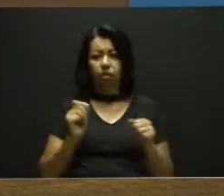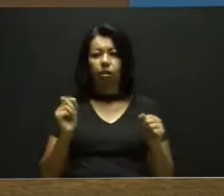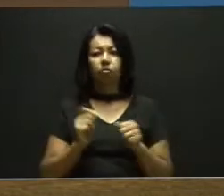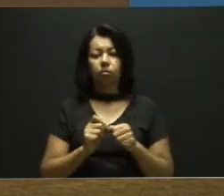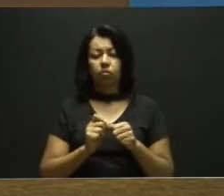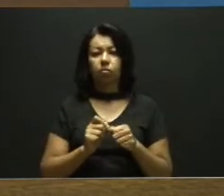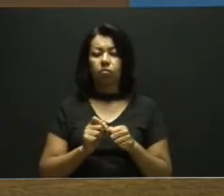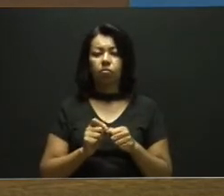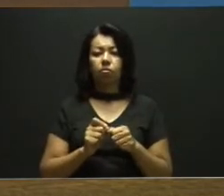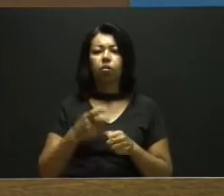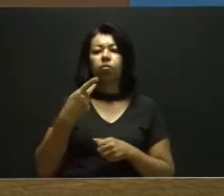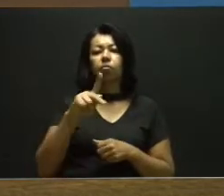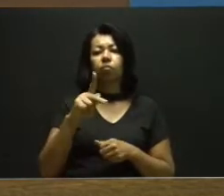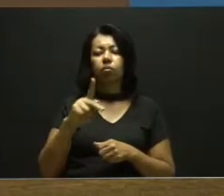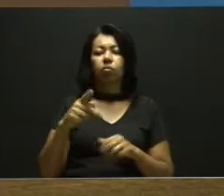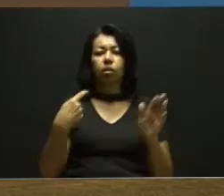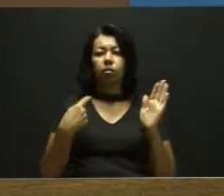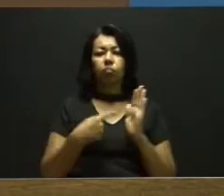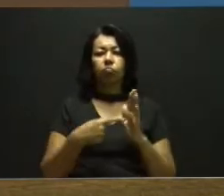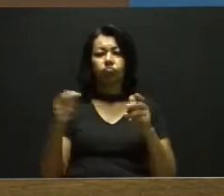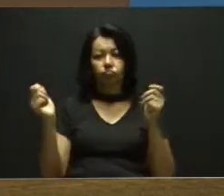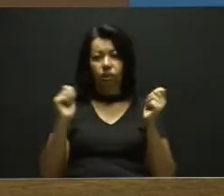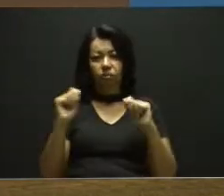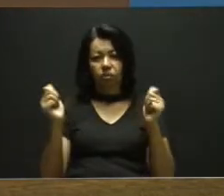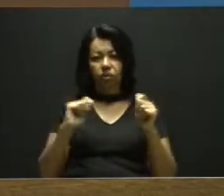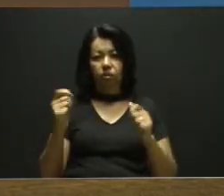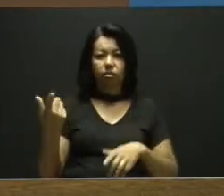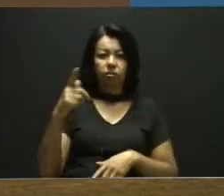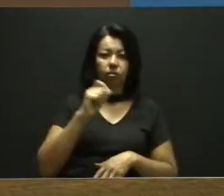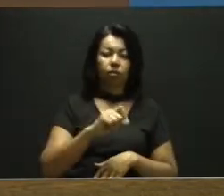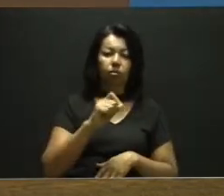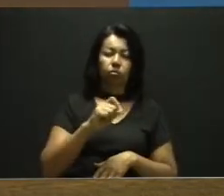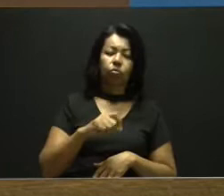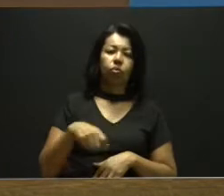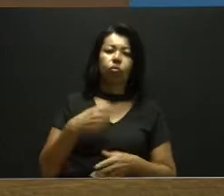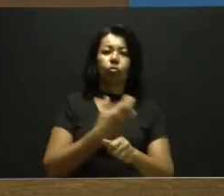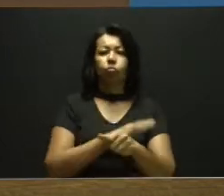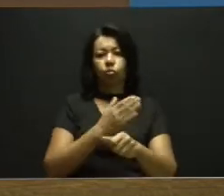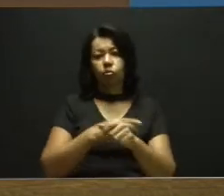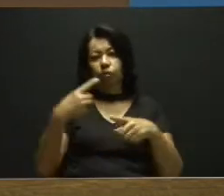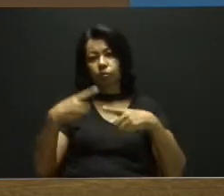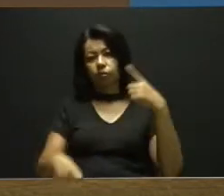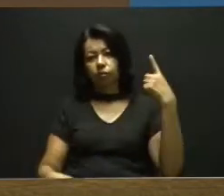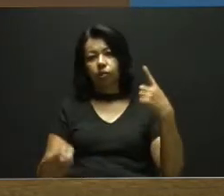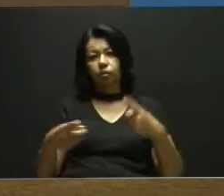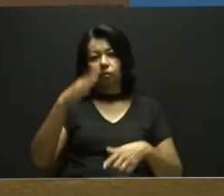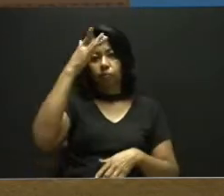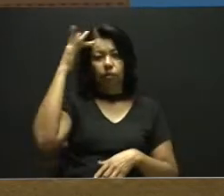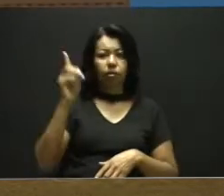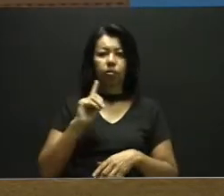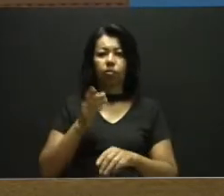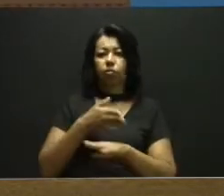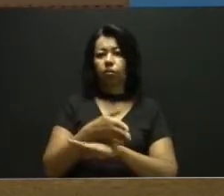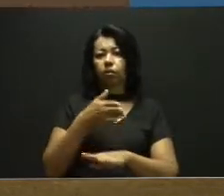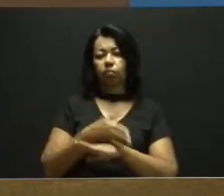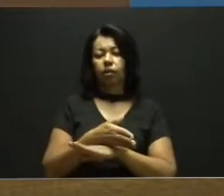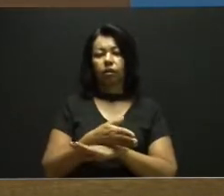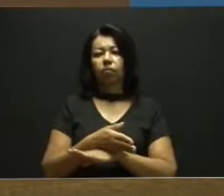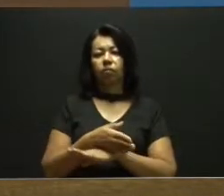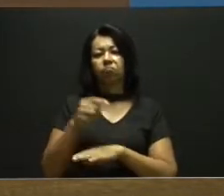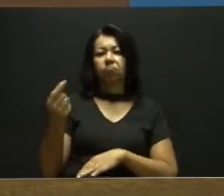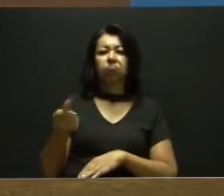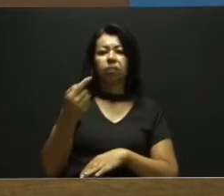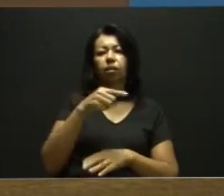com suas manifestações rituais e costumes proibidos essa gente não fazia parte daquele